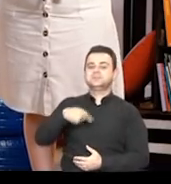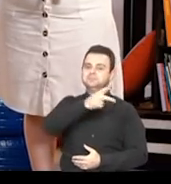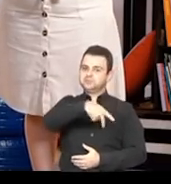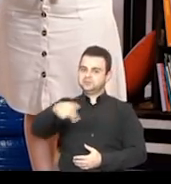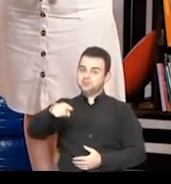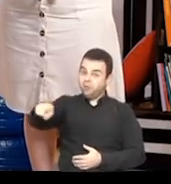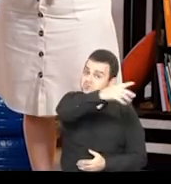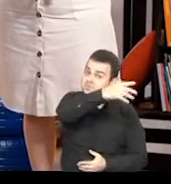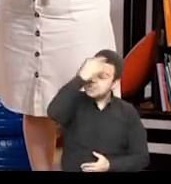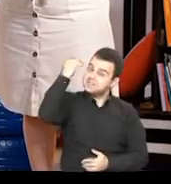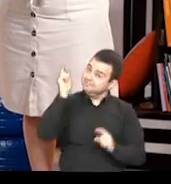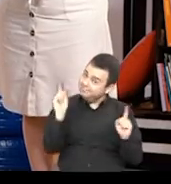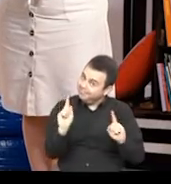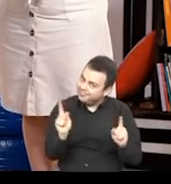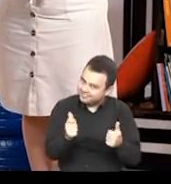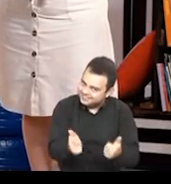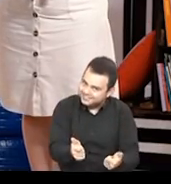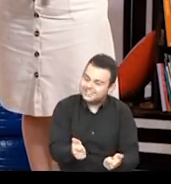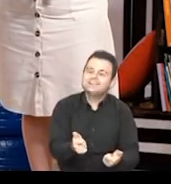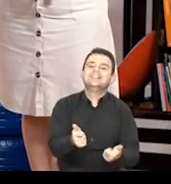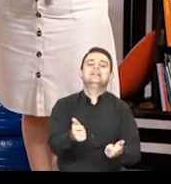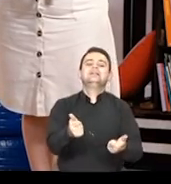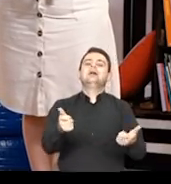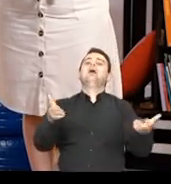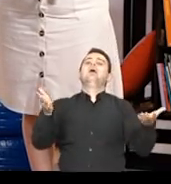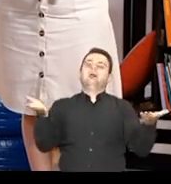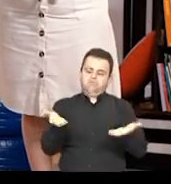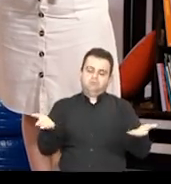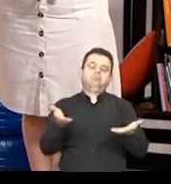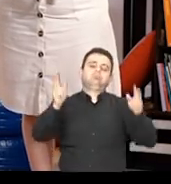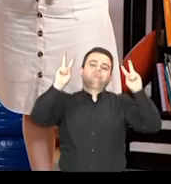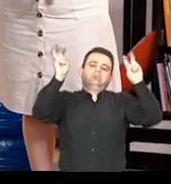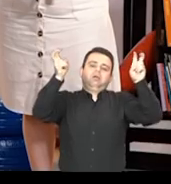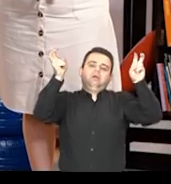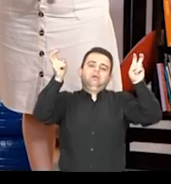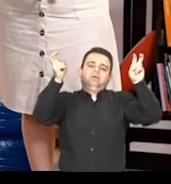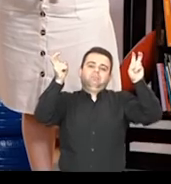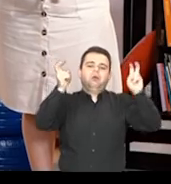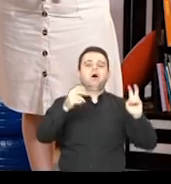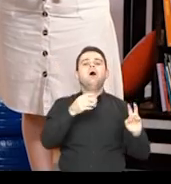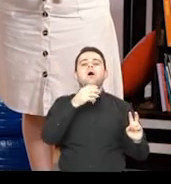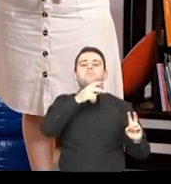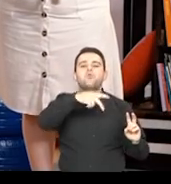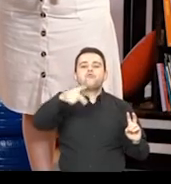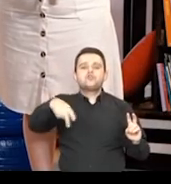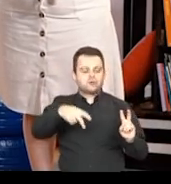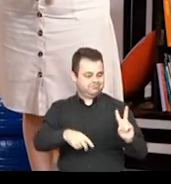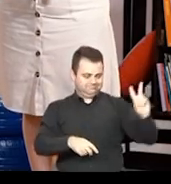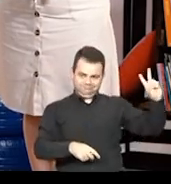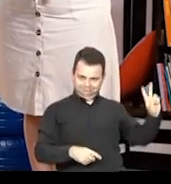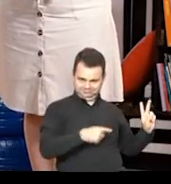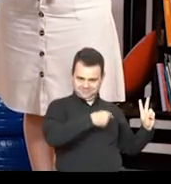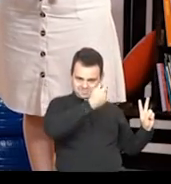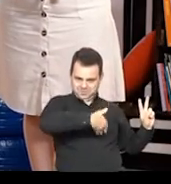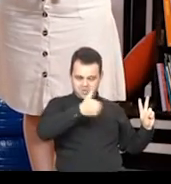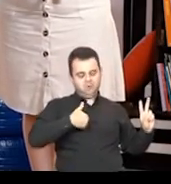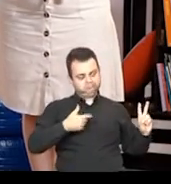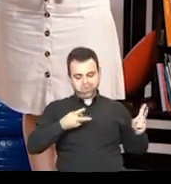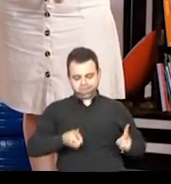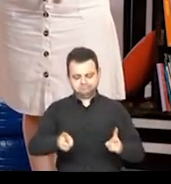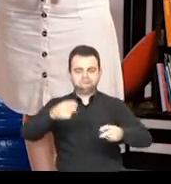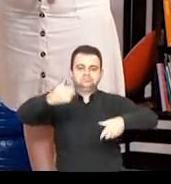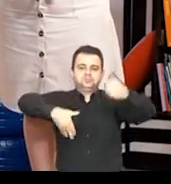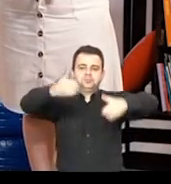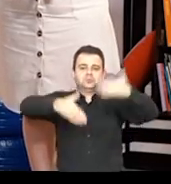esquecemos de vocês. Isso, e agora a gente vai dar continuidade aos questionamentos que os professores fizeram. Vamos lá?